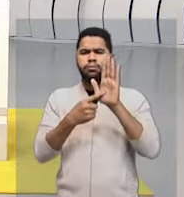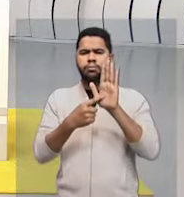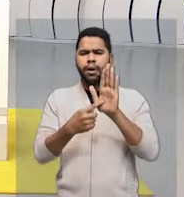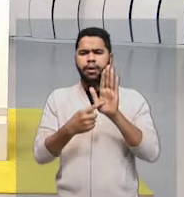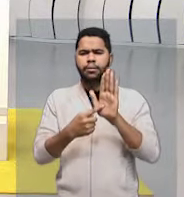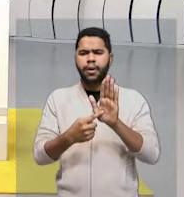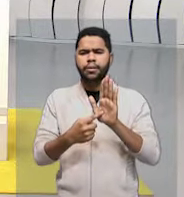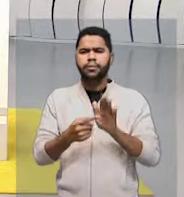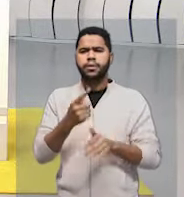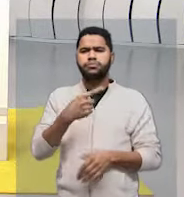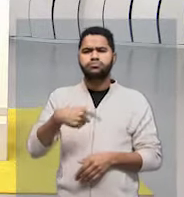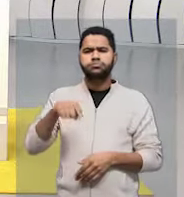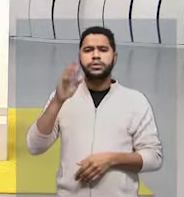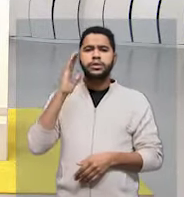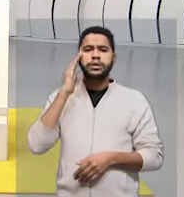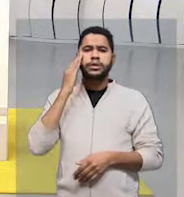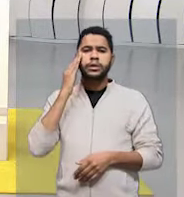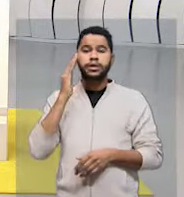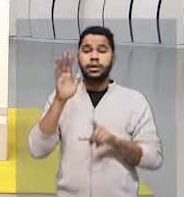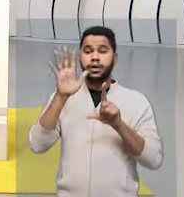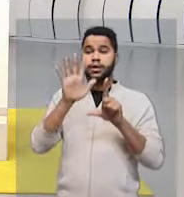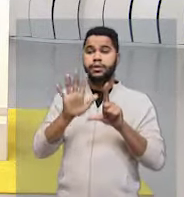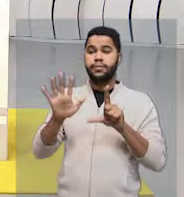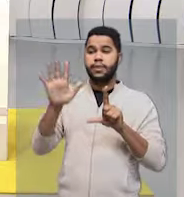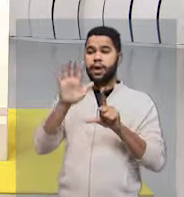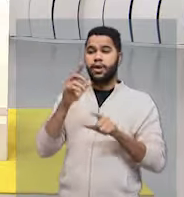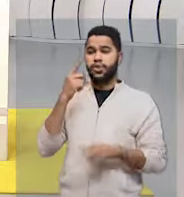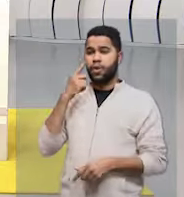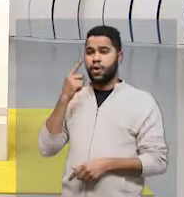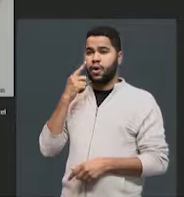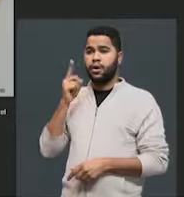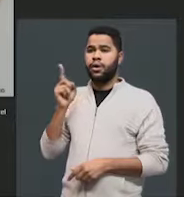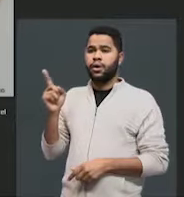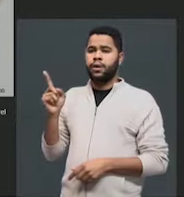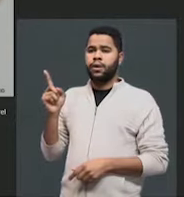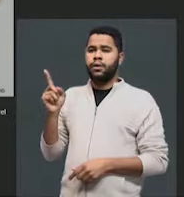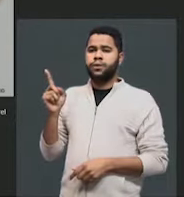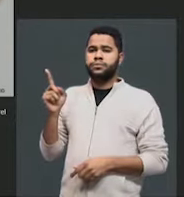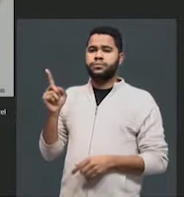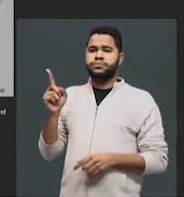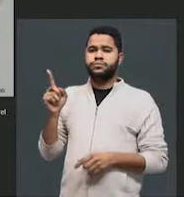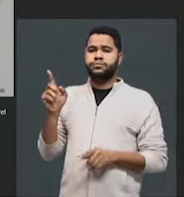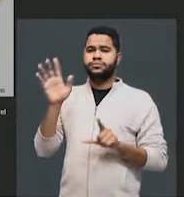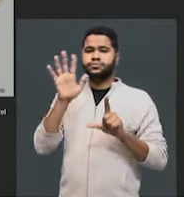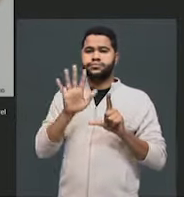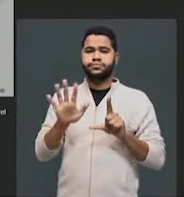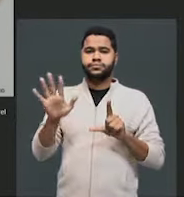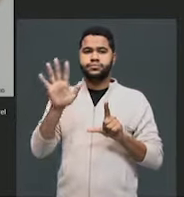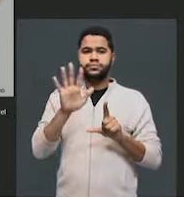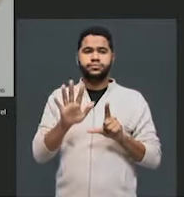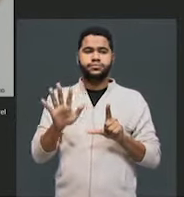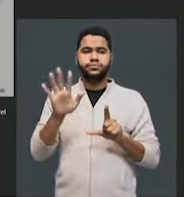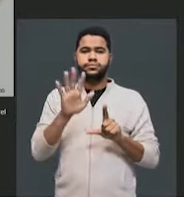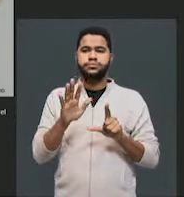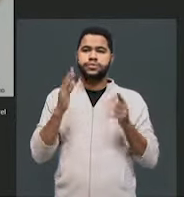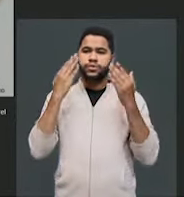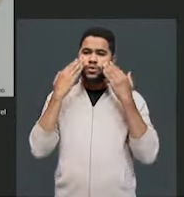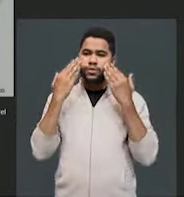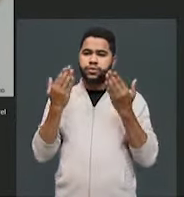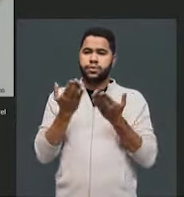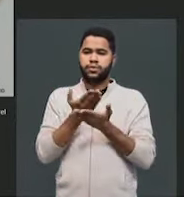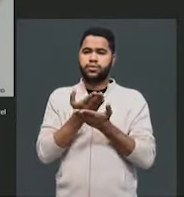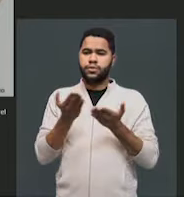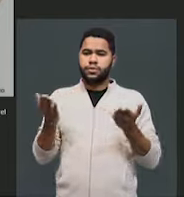para vocês entenderem, numa imagem. Aqui eu coloco uma imagem, né, de frente para